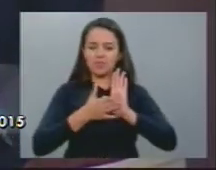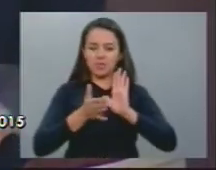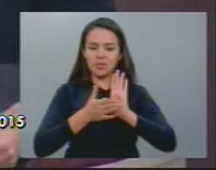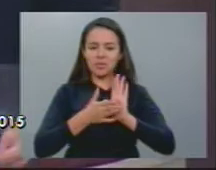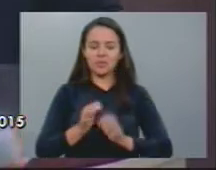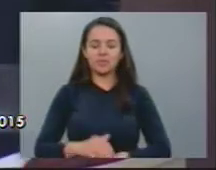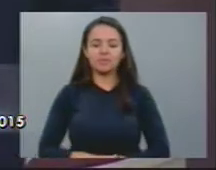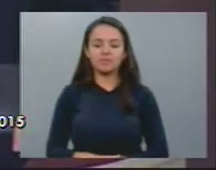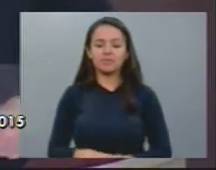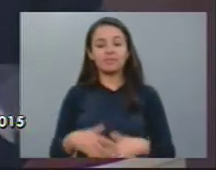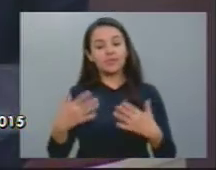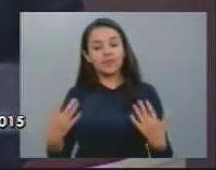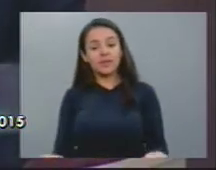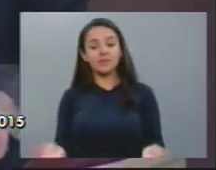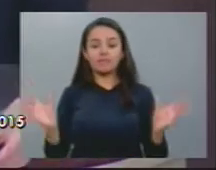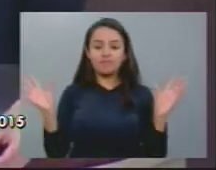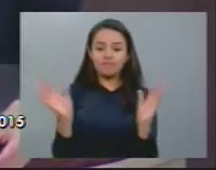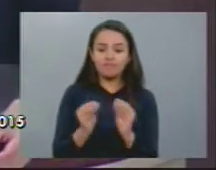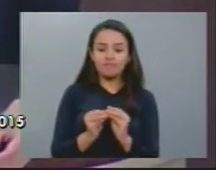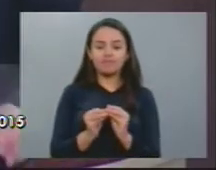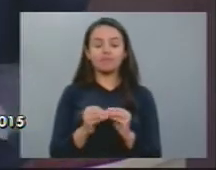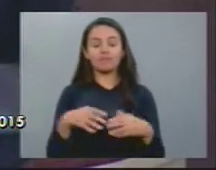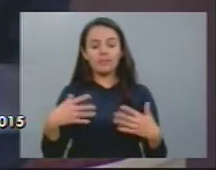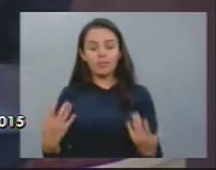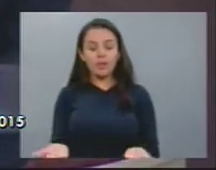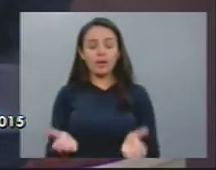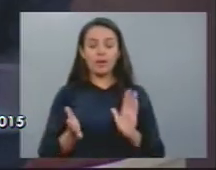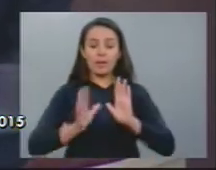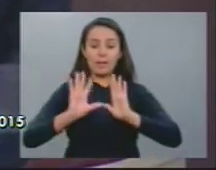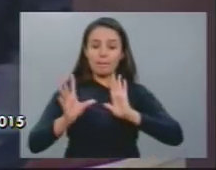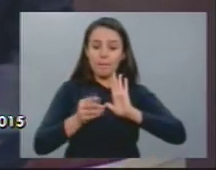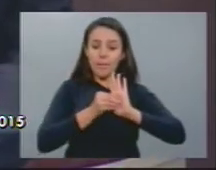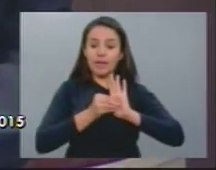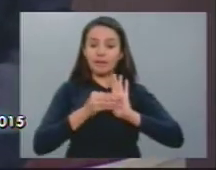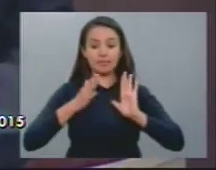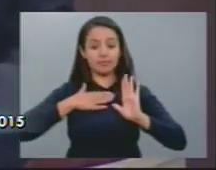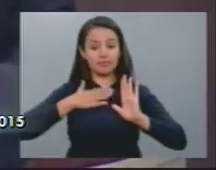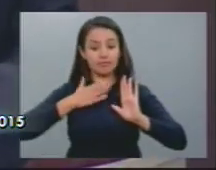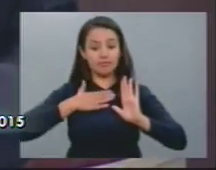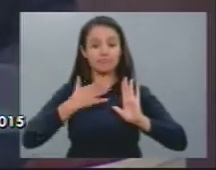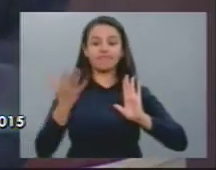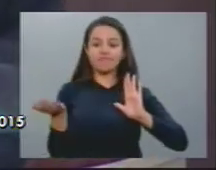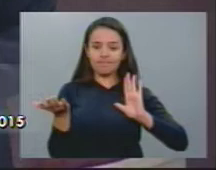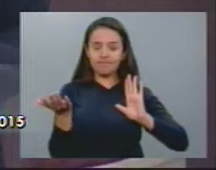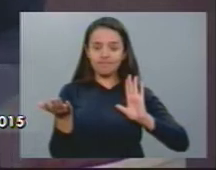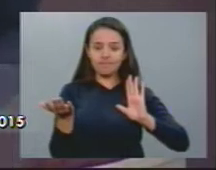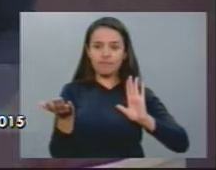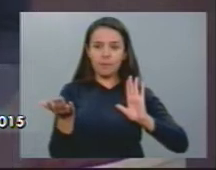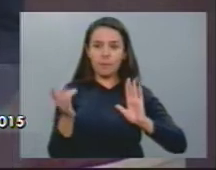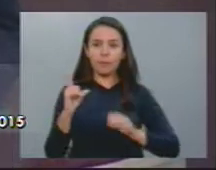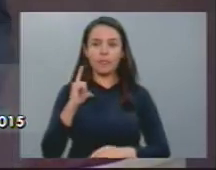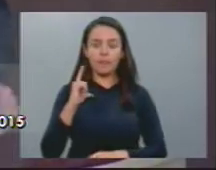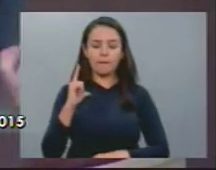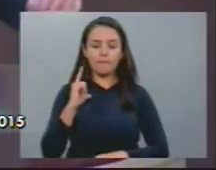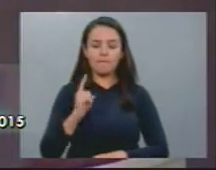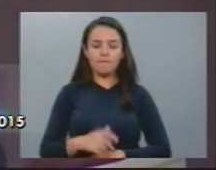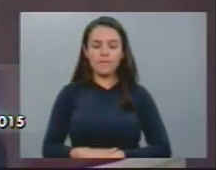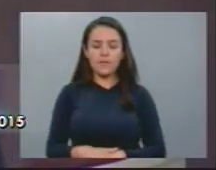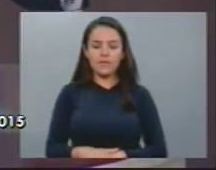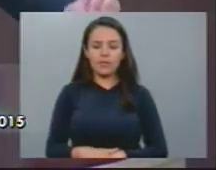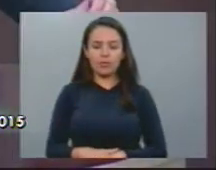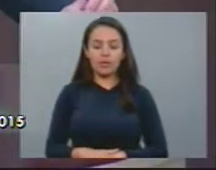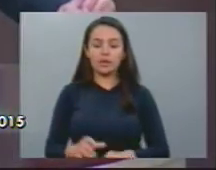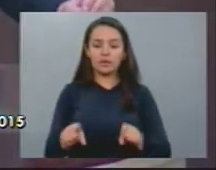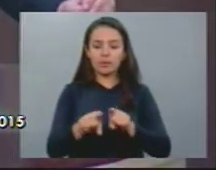Em resumo, todas as nossas emendas tiveram como condão